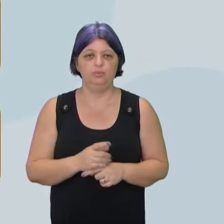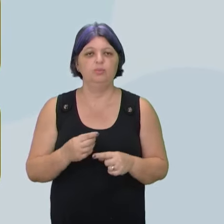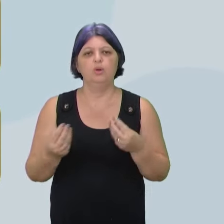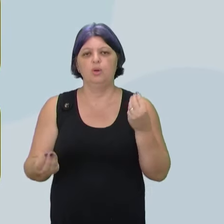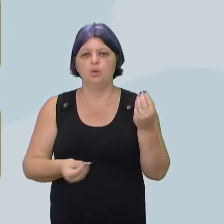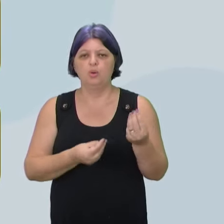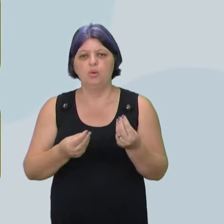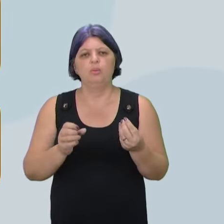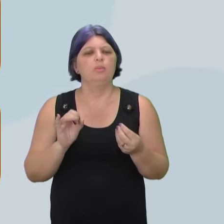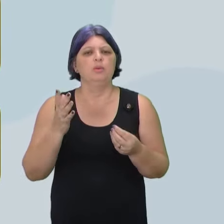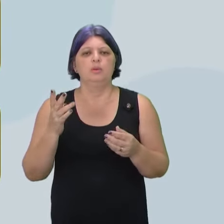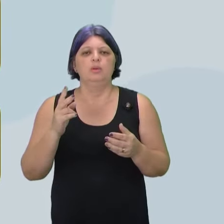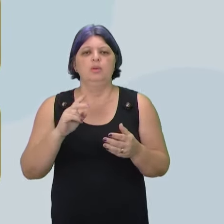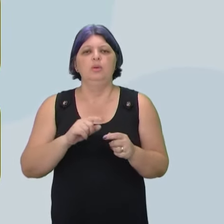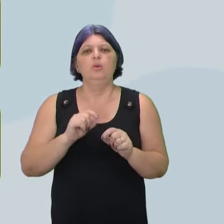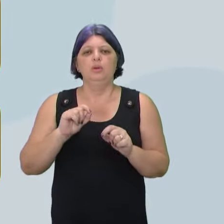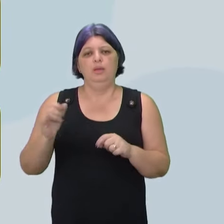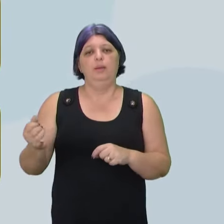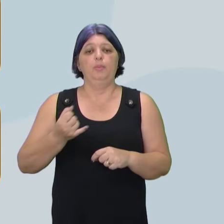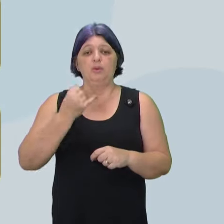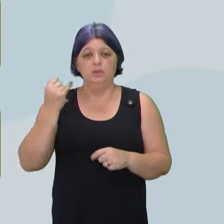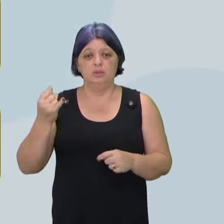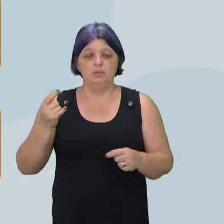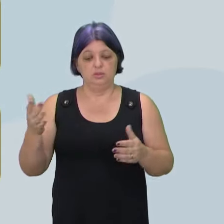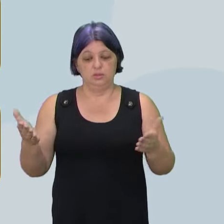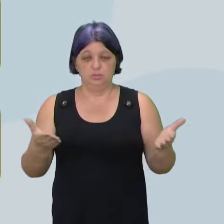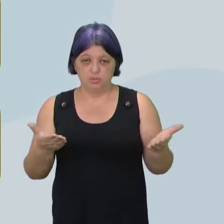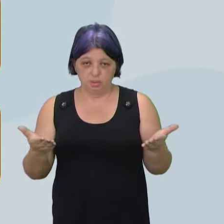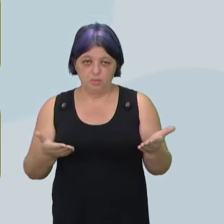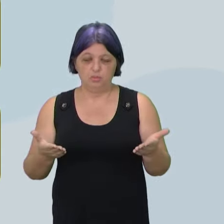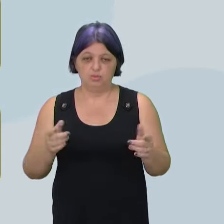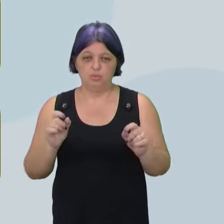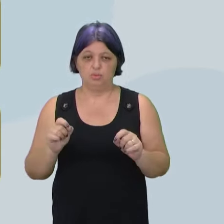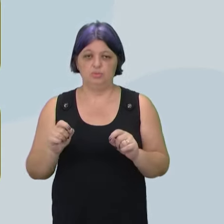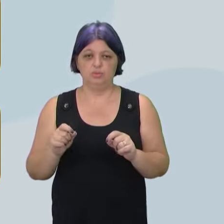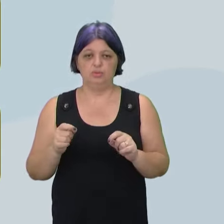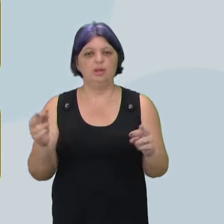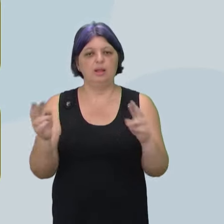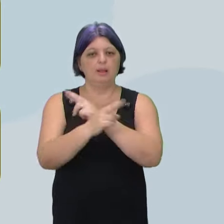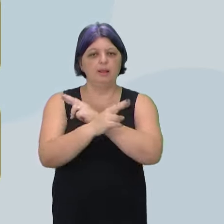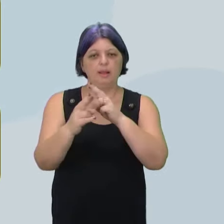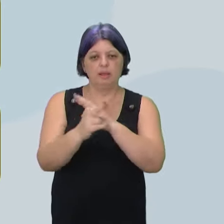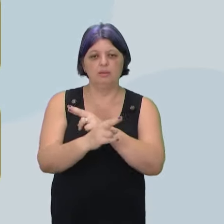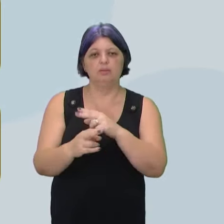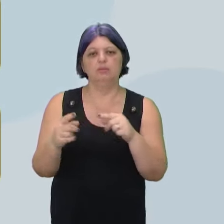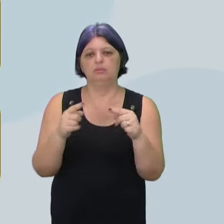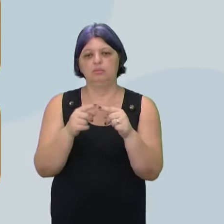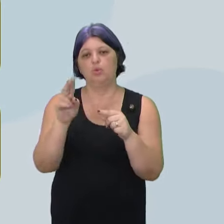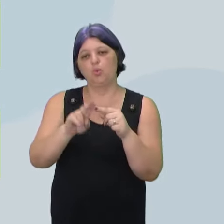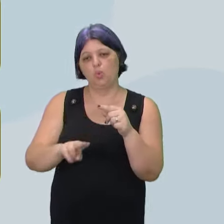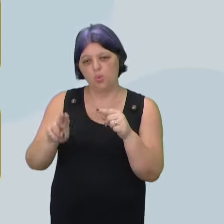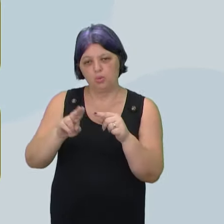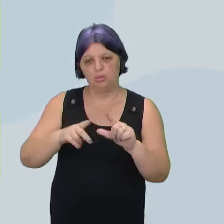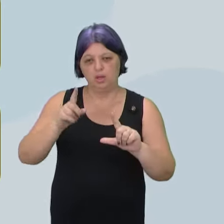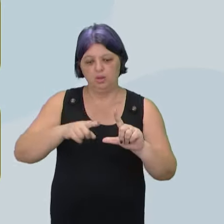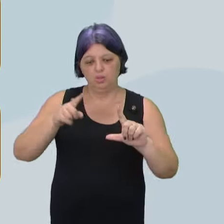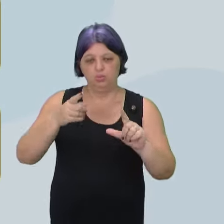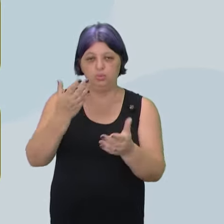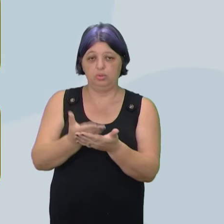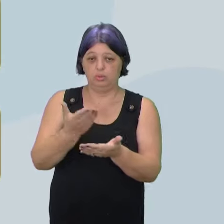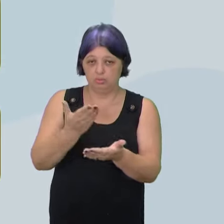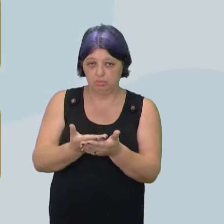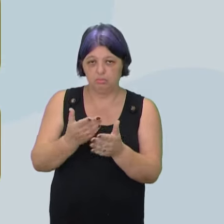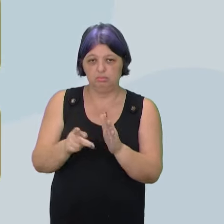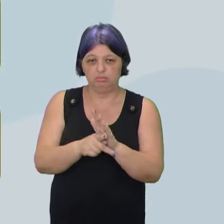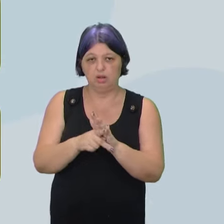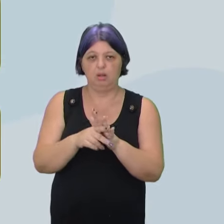o sismógrafo? Qual é a importância nos dias atuais? Qual relação pode ser estabelecida entre o uso do sismógrafo e o estudo da